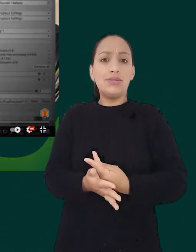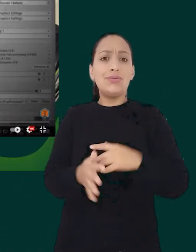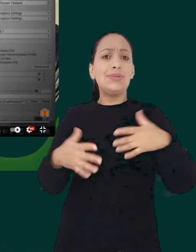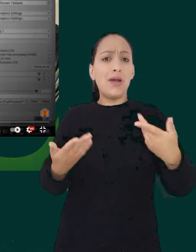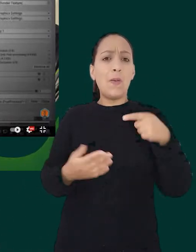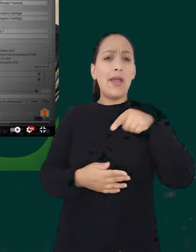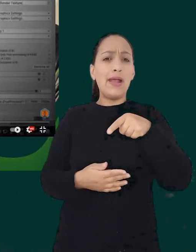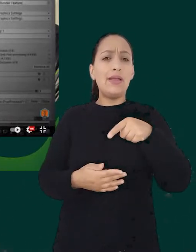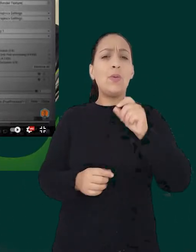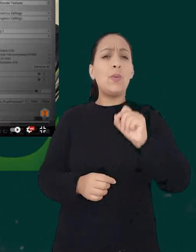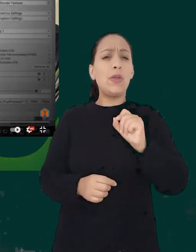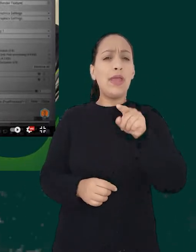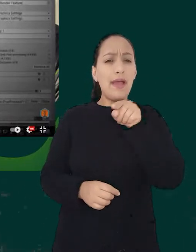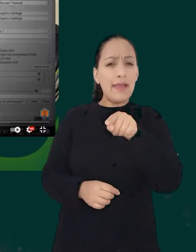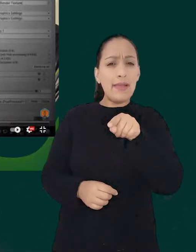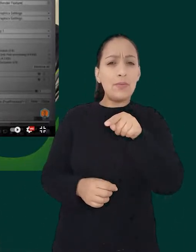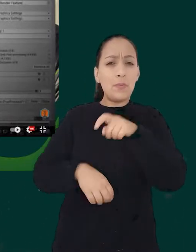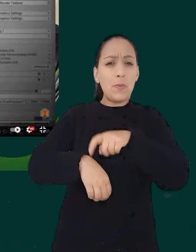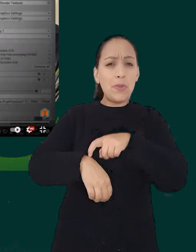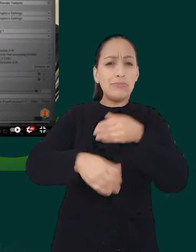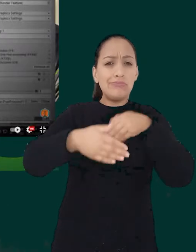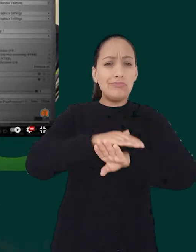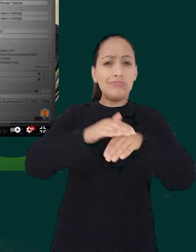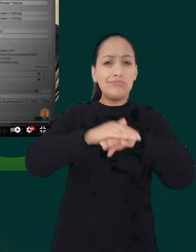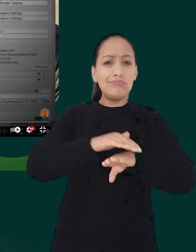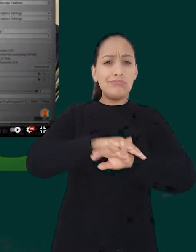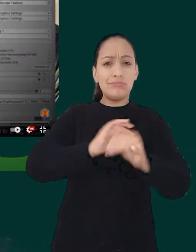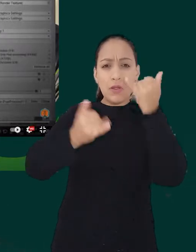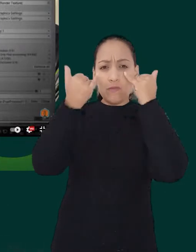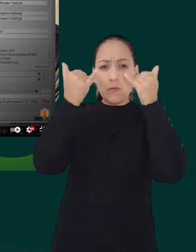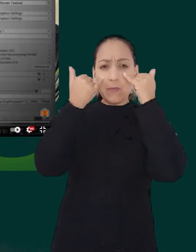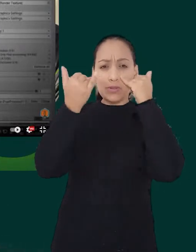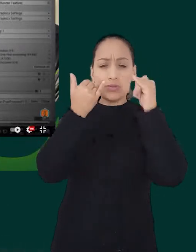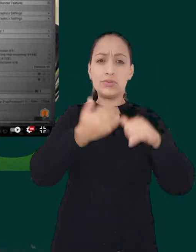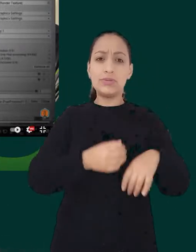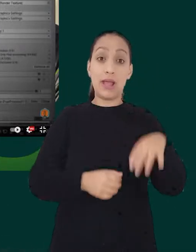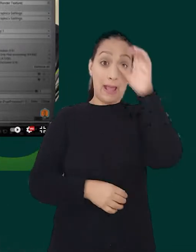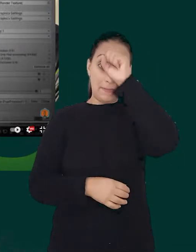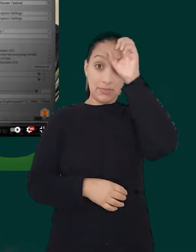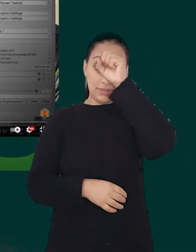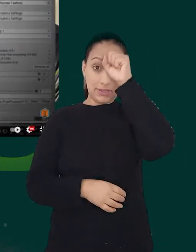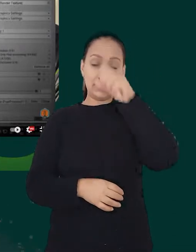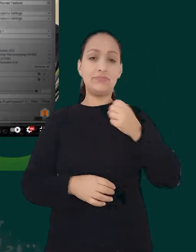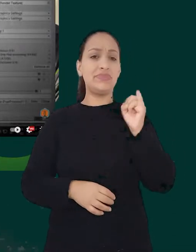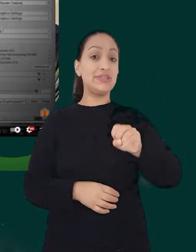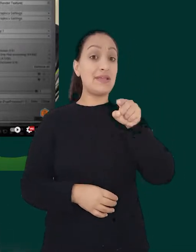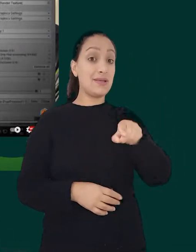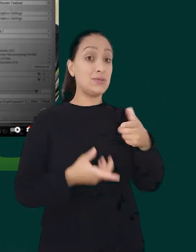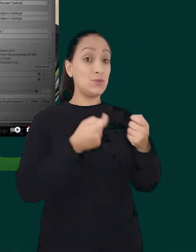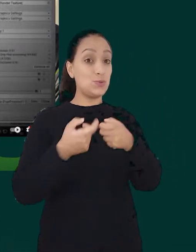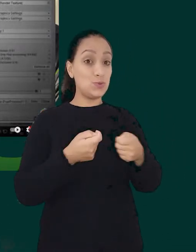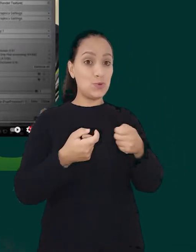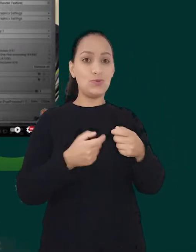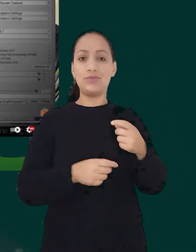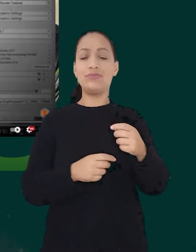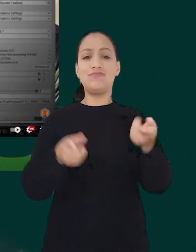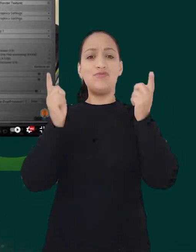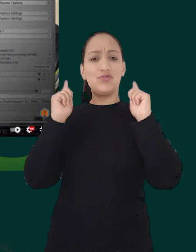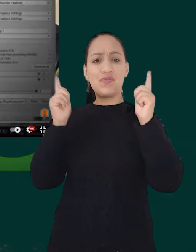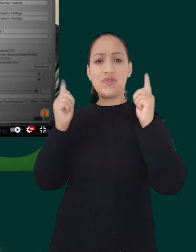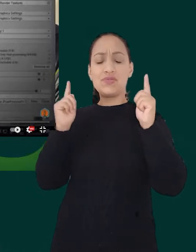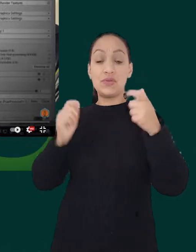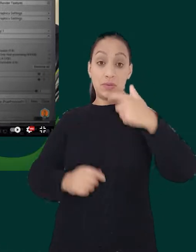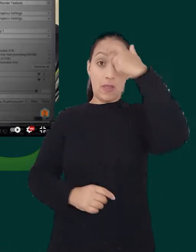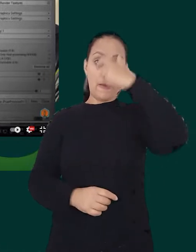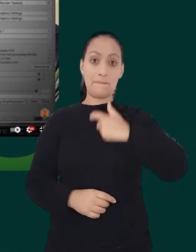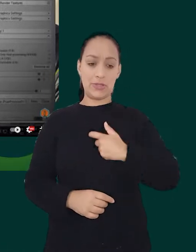acumulando informações. O que vai acontecer? O que acontece? Se isso fosse um jogo, seria muito divertido a